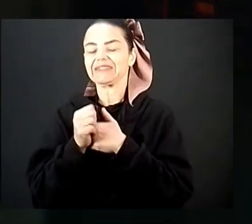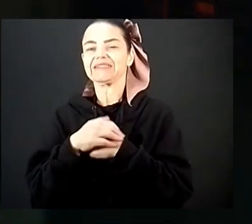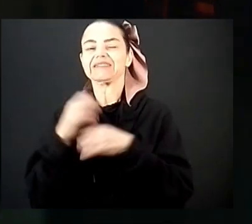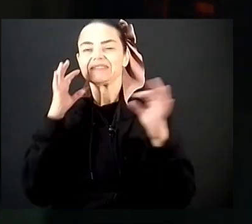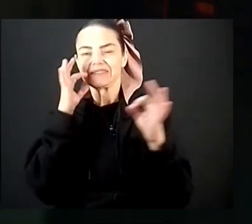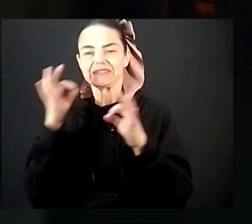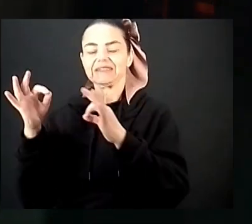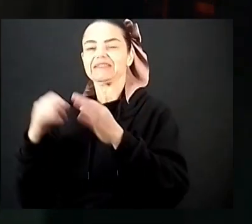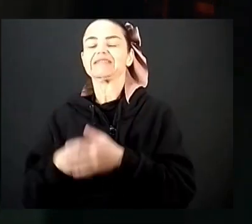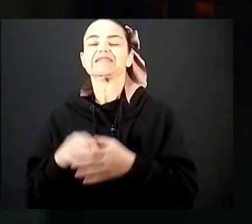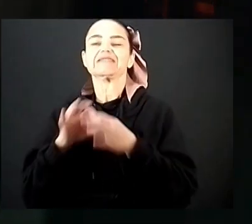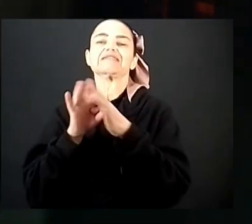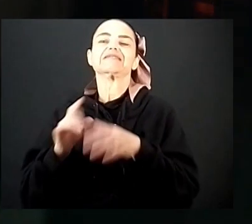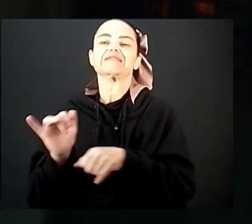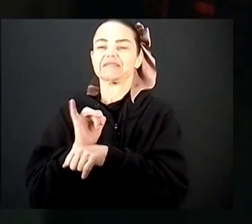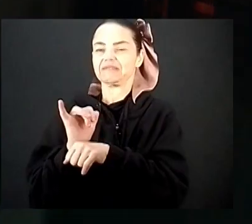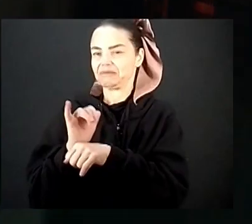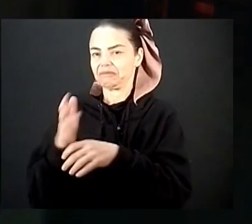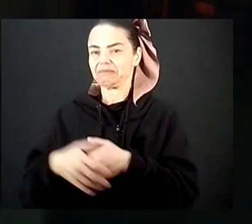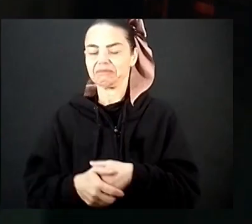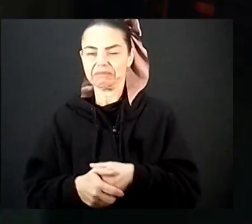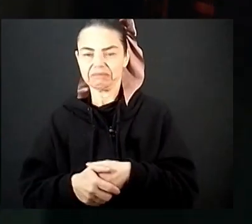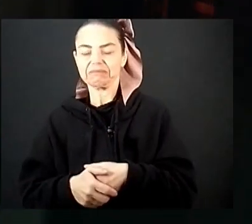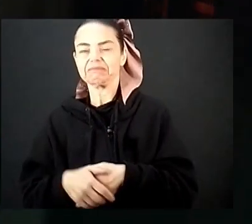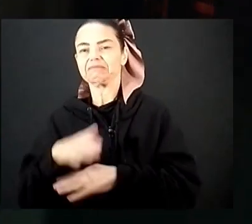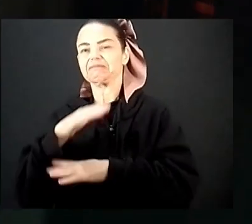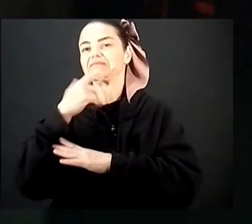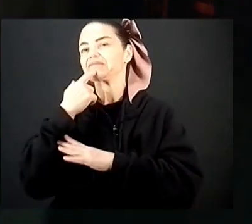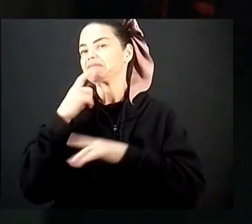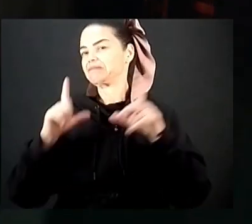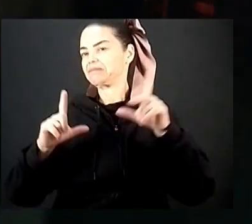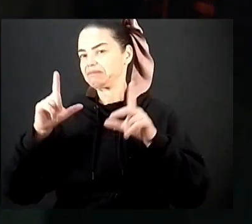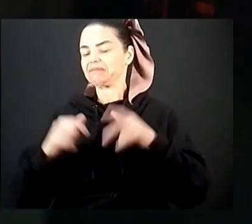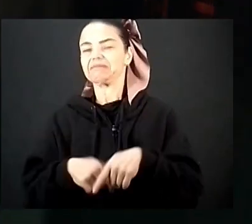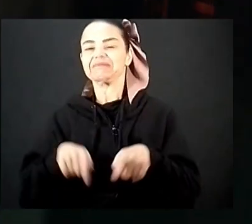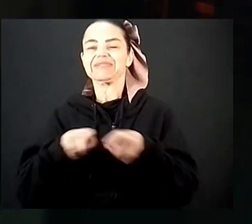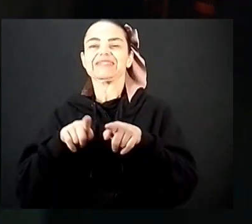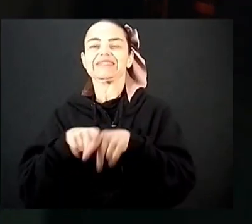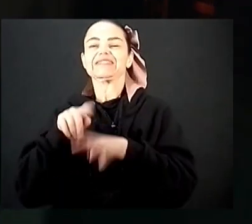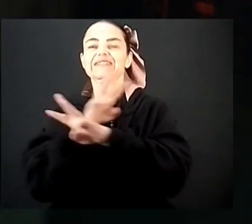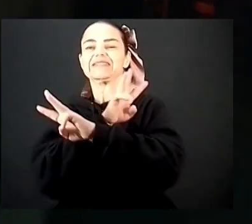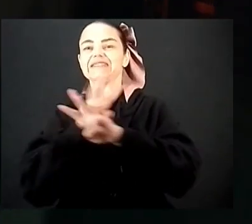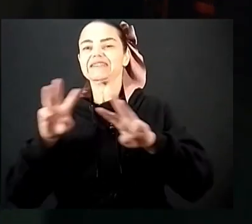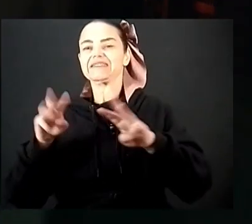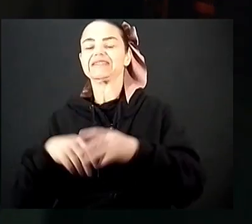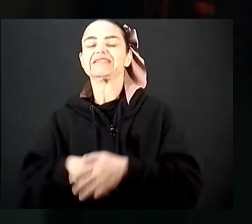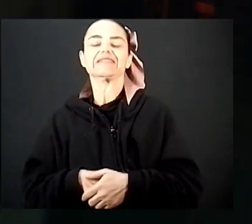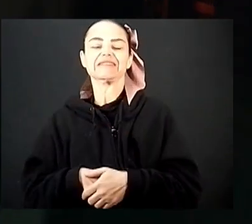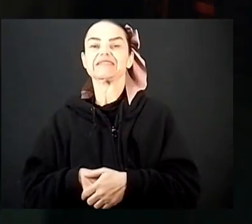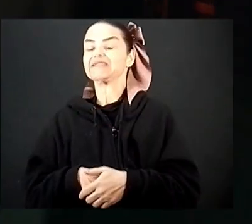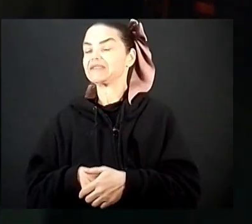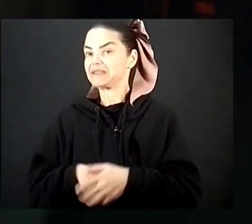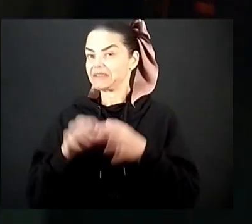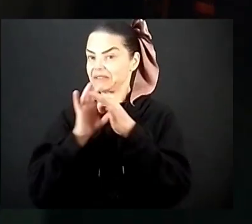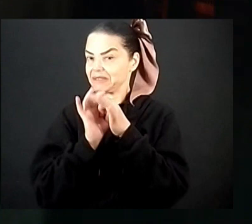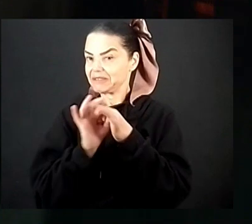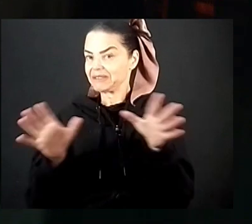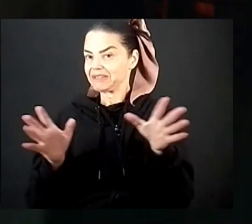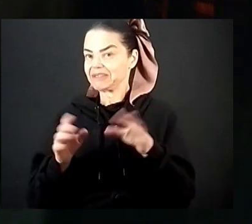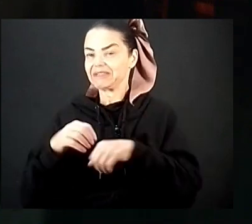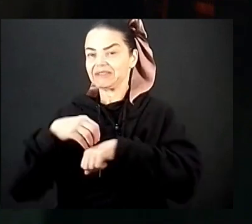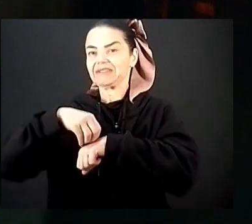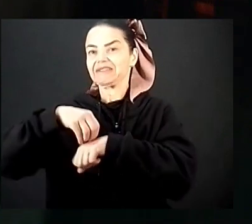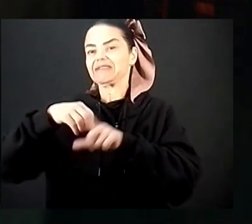está disponível no YouTube da TV Câmara Campinas, também no site da TV Câmara Campinas. Fique à vontade para compartilhar com